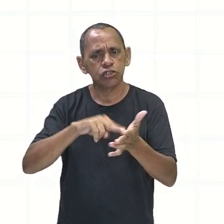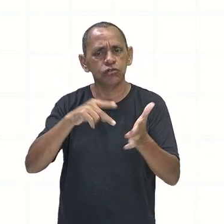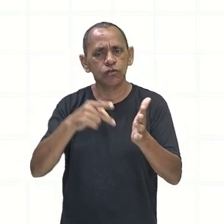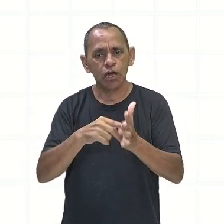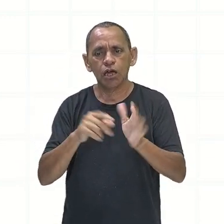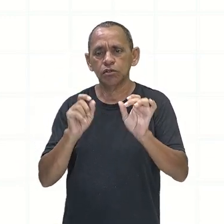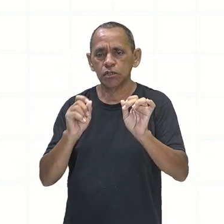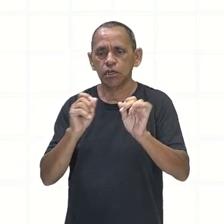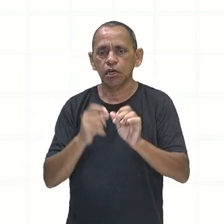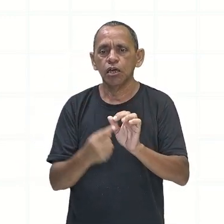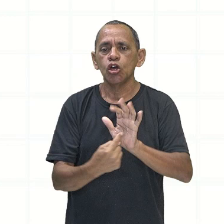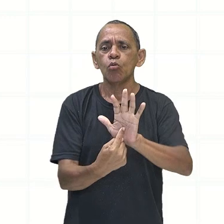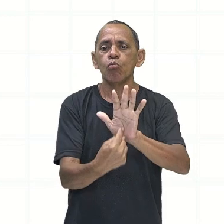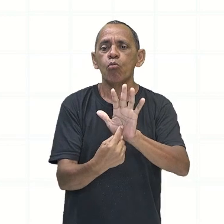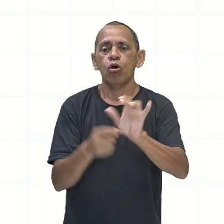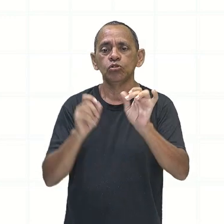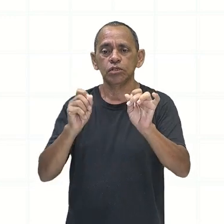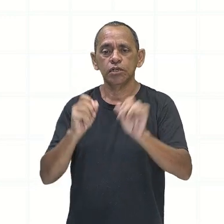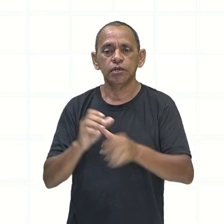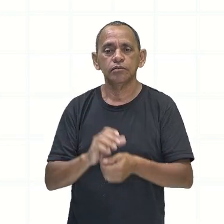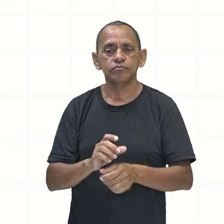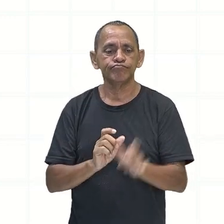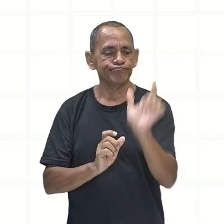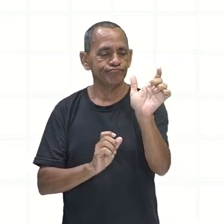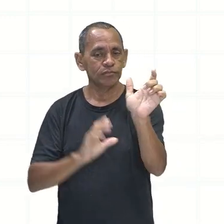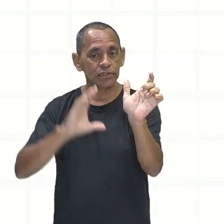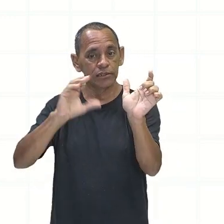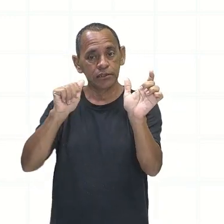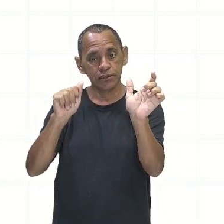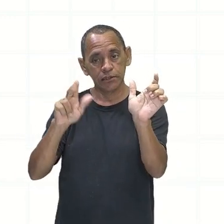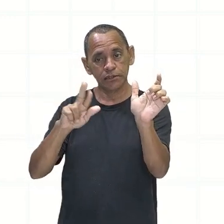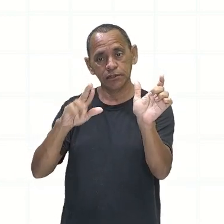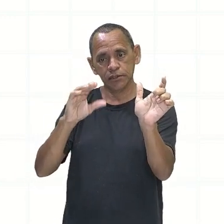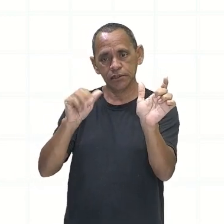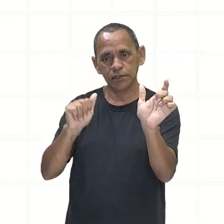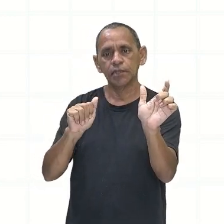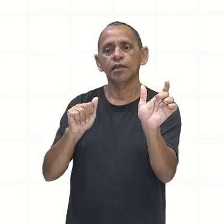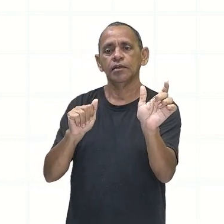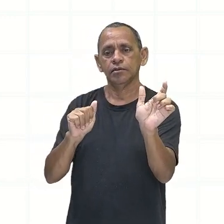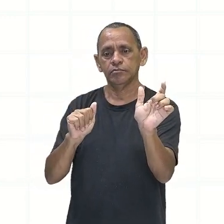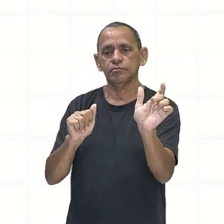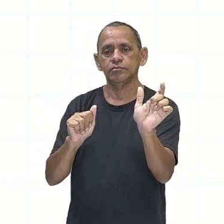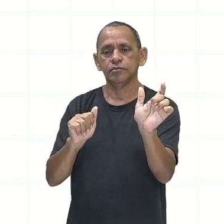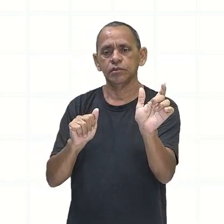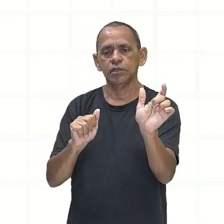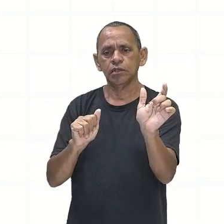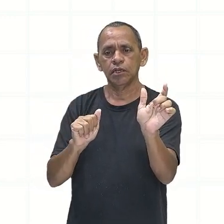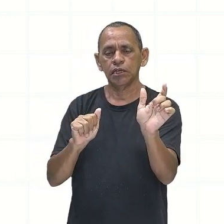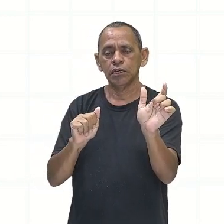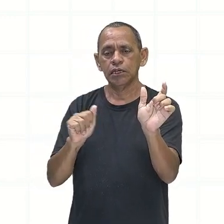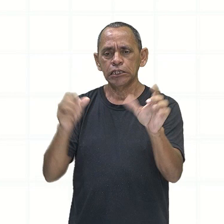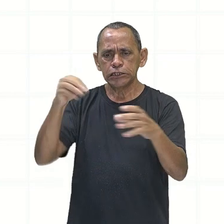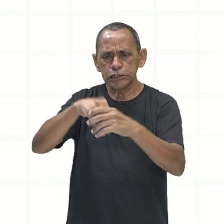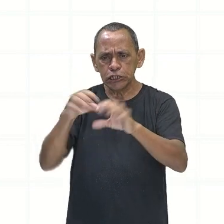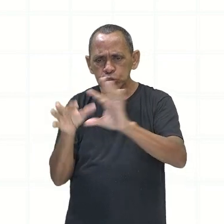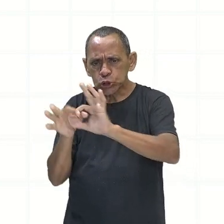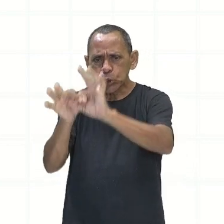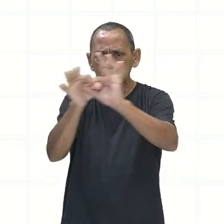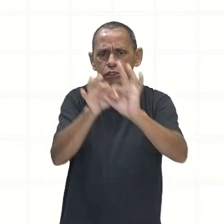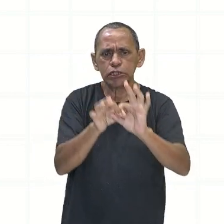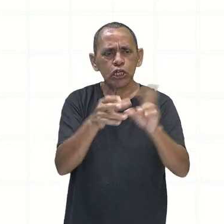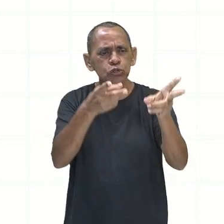que aparece a palavra cara, Só que aqui, nesse contexto, a gente vai perceber